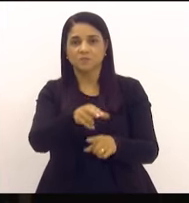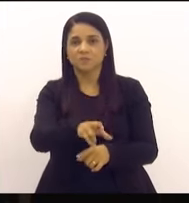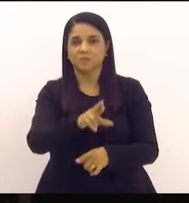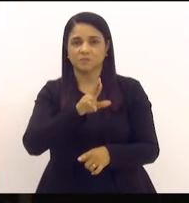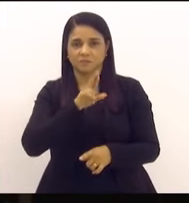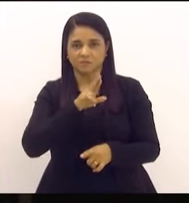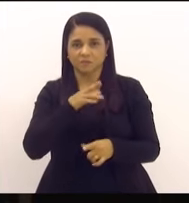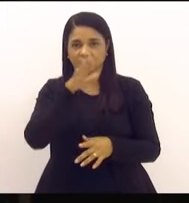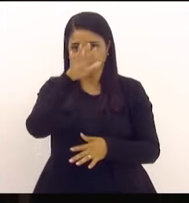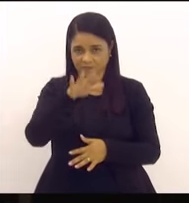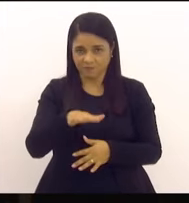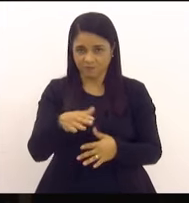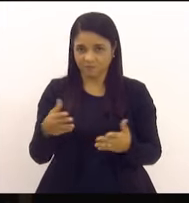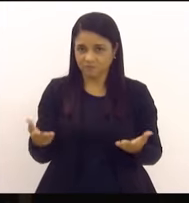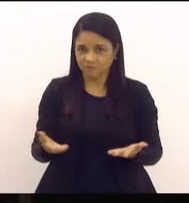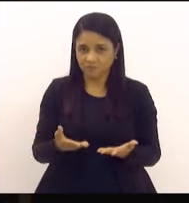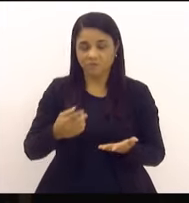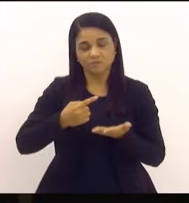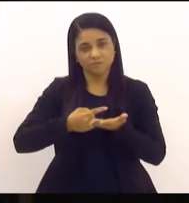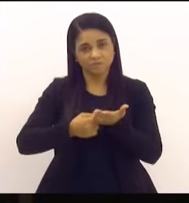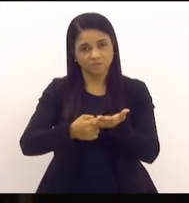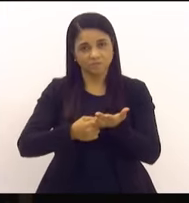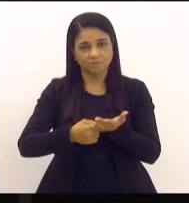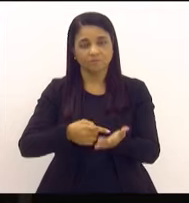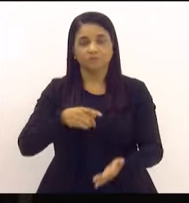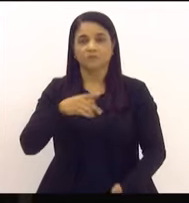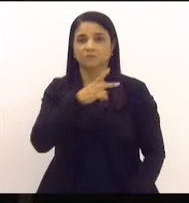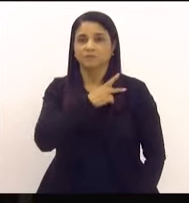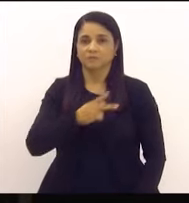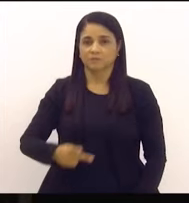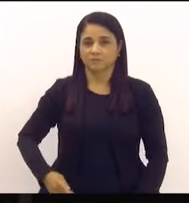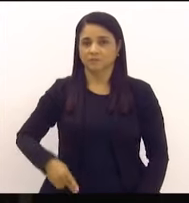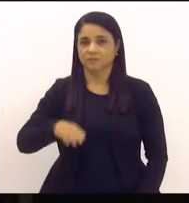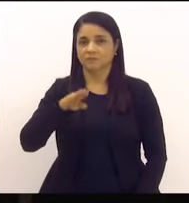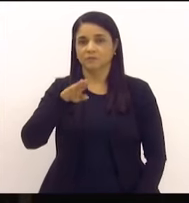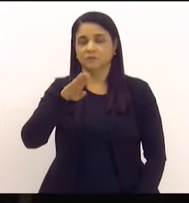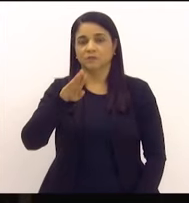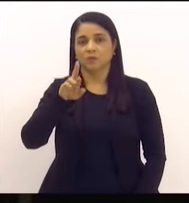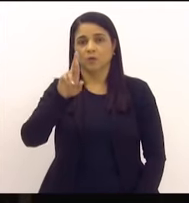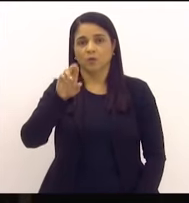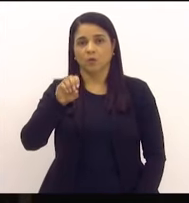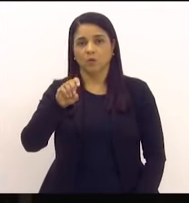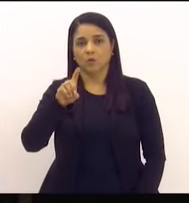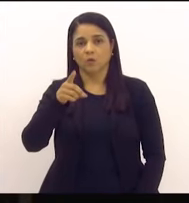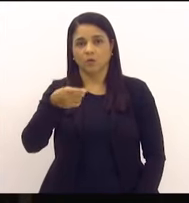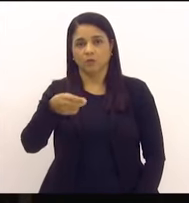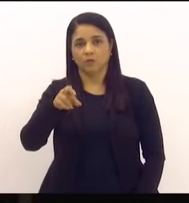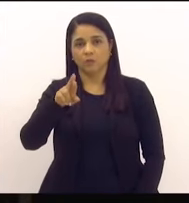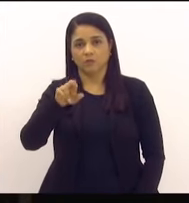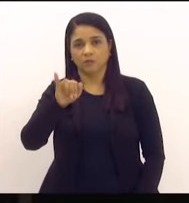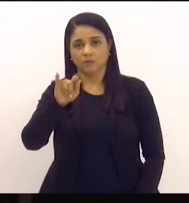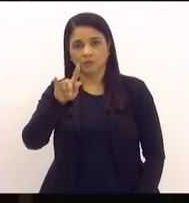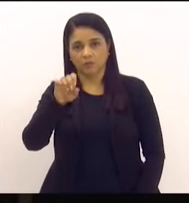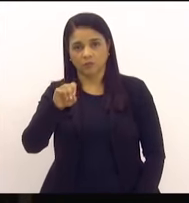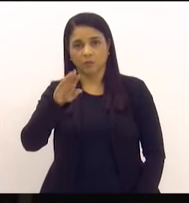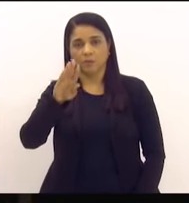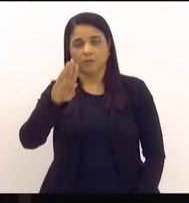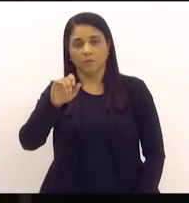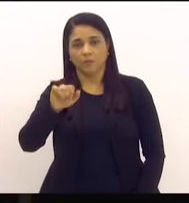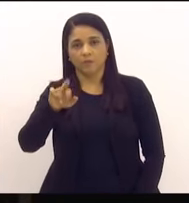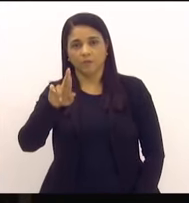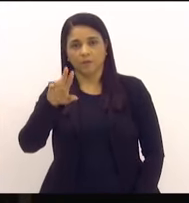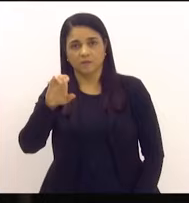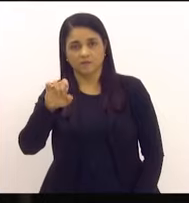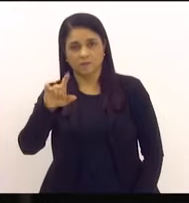Então fica aqui o compromisso já firmado pelo presidente Bacelar e aqui o compromisso falo em meu nome como relator da Lei Orgânica da